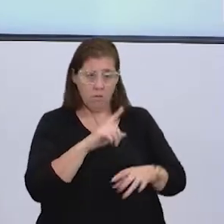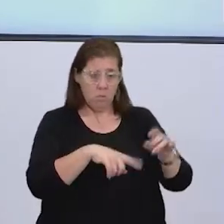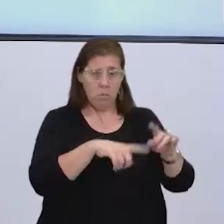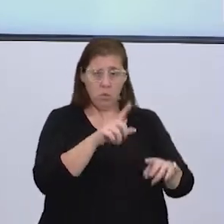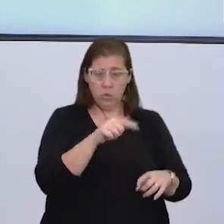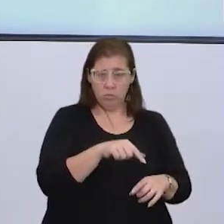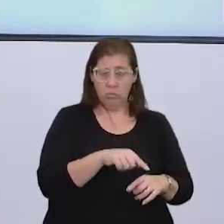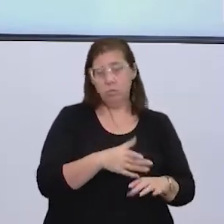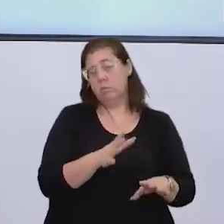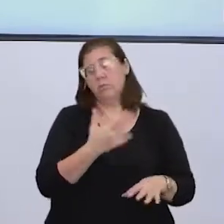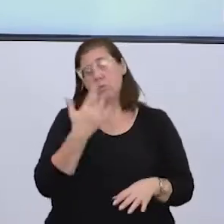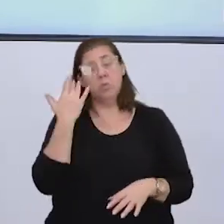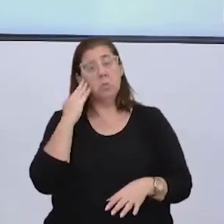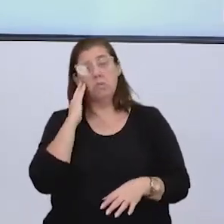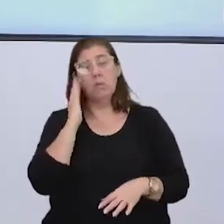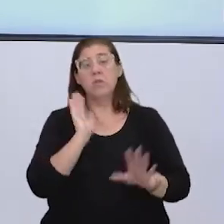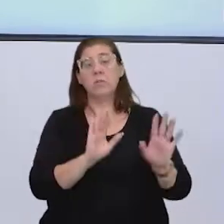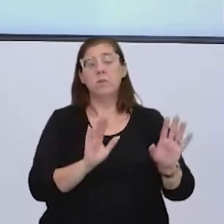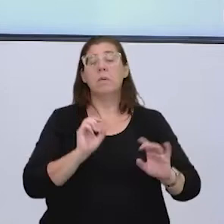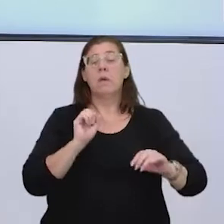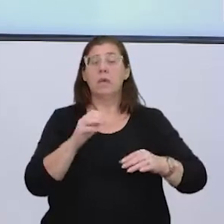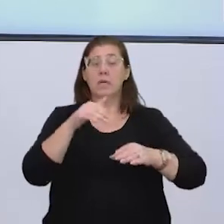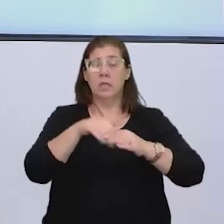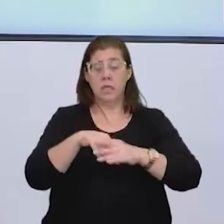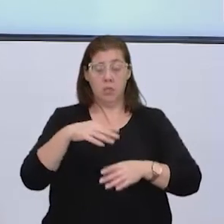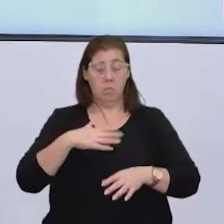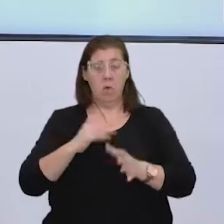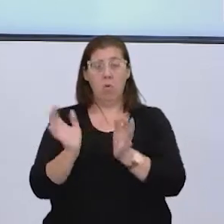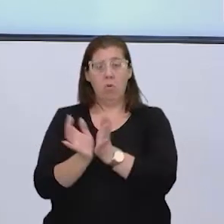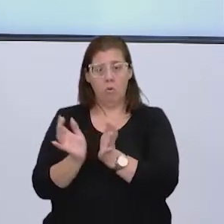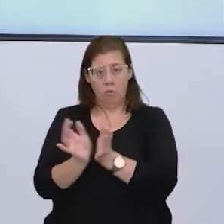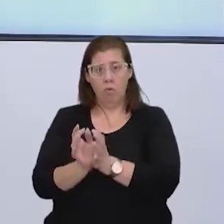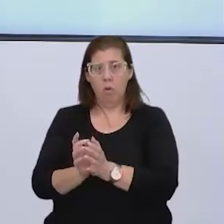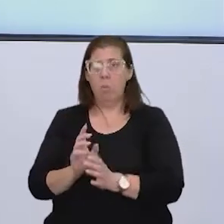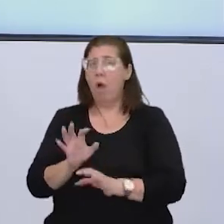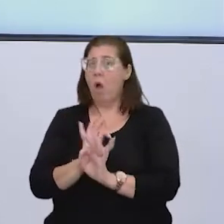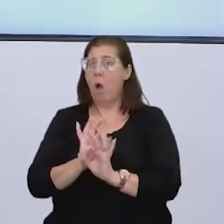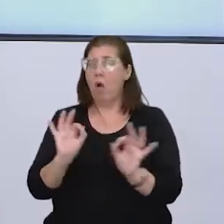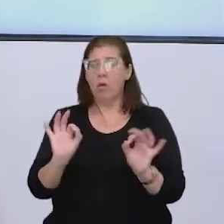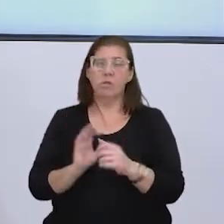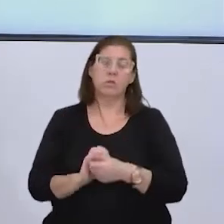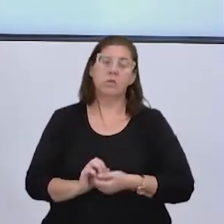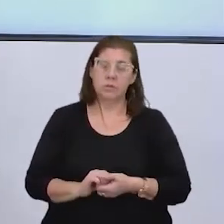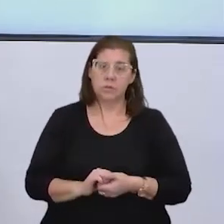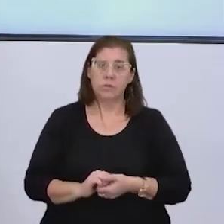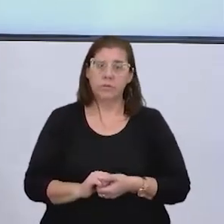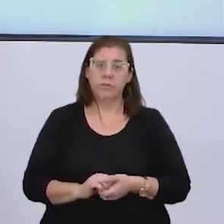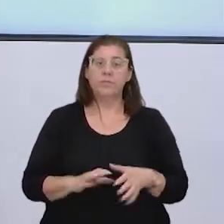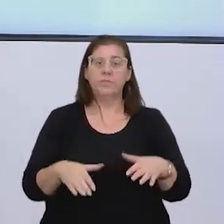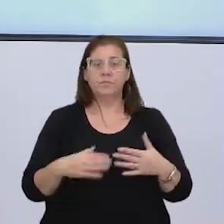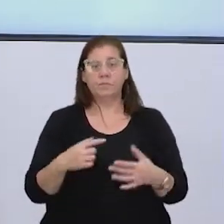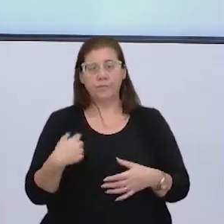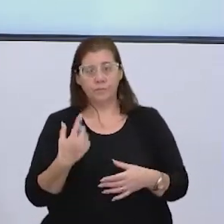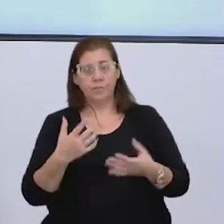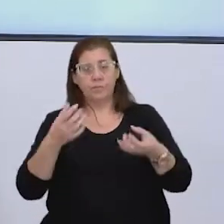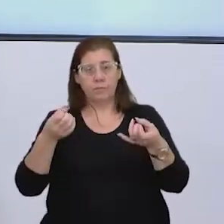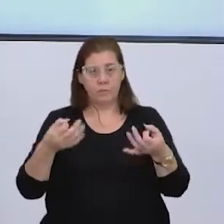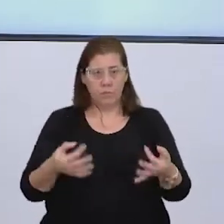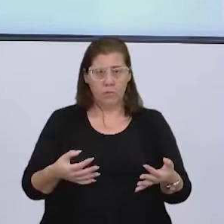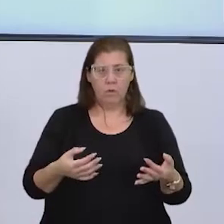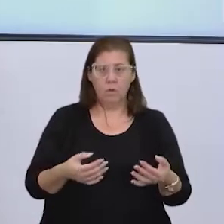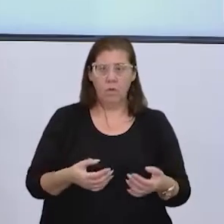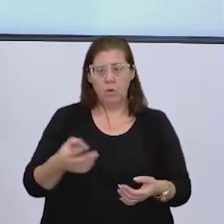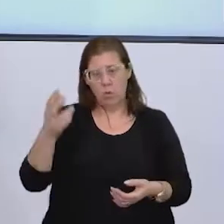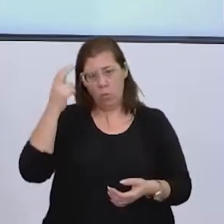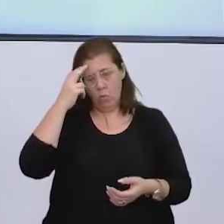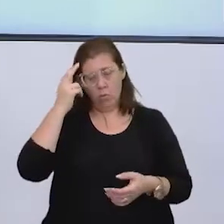Pra você isso não faz sentido. Pra quem tá dentro do meu nicho, isso faz muito sentido. Então, mesmo quando a gente fala sobre